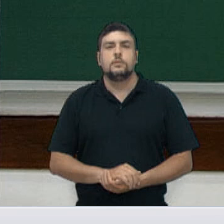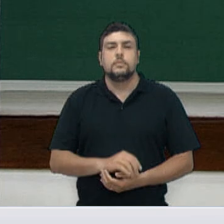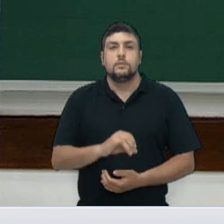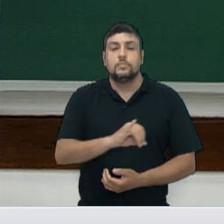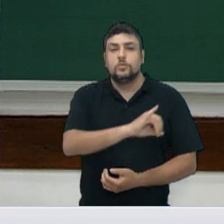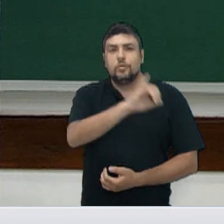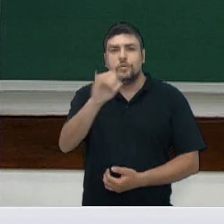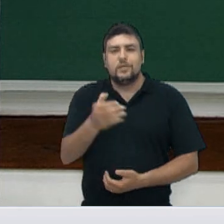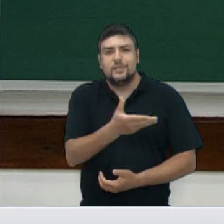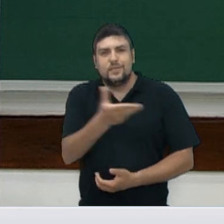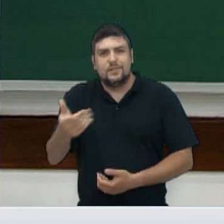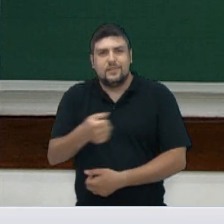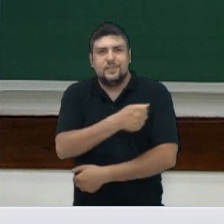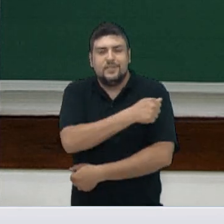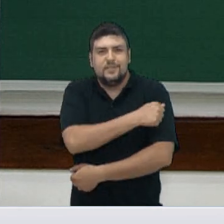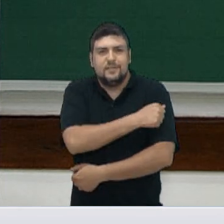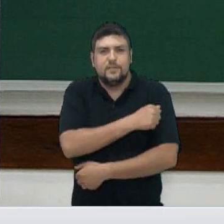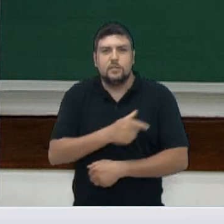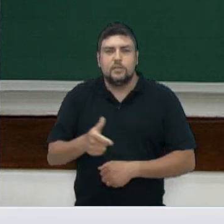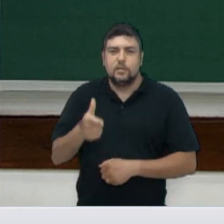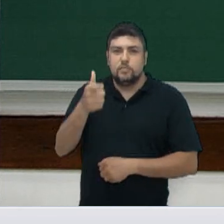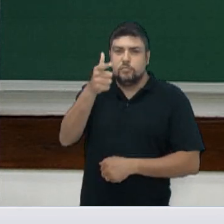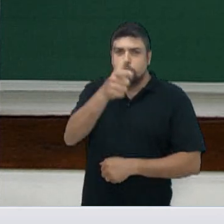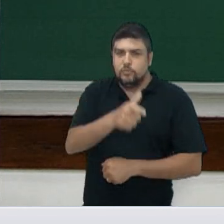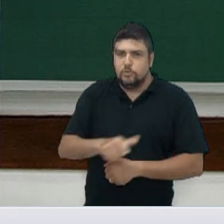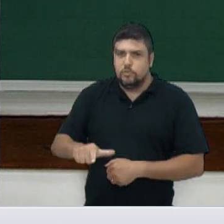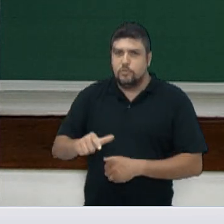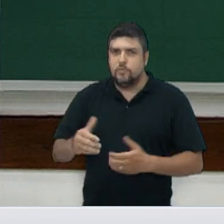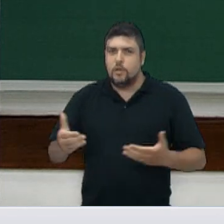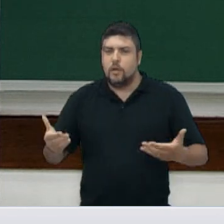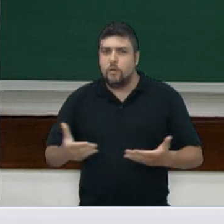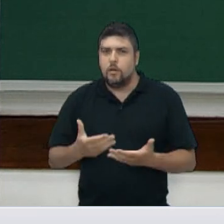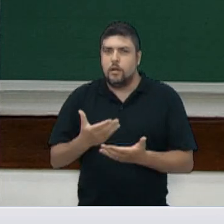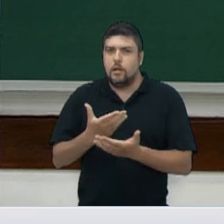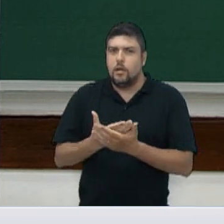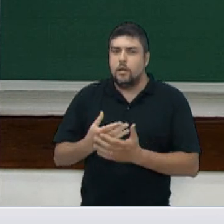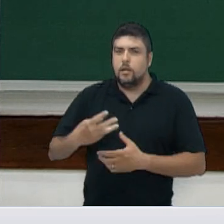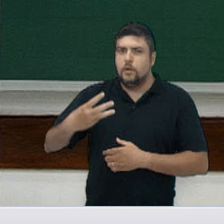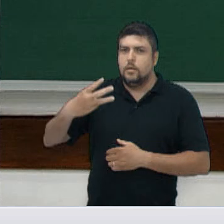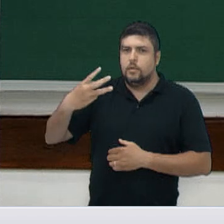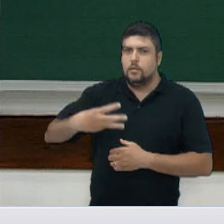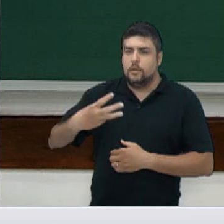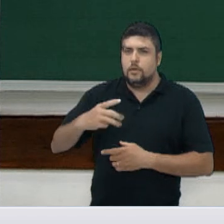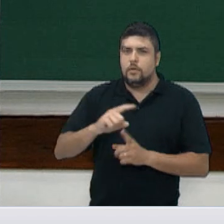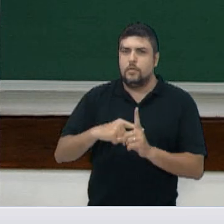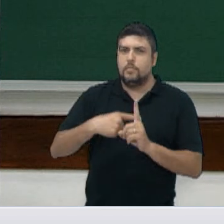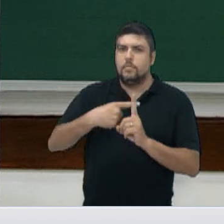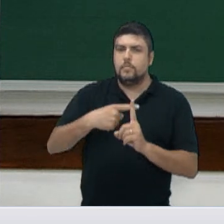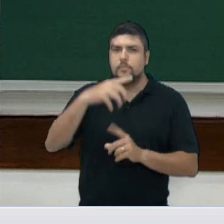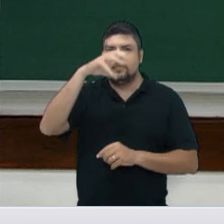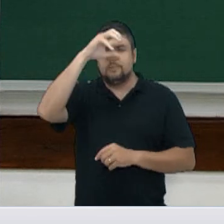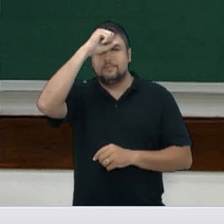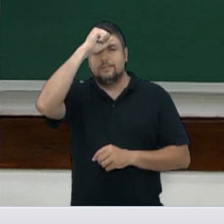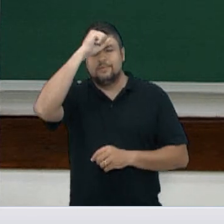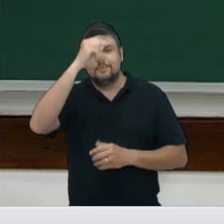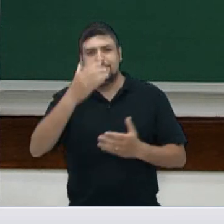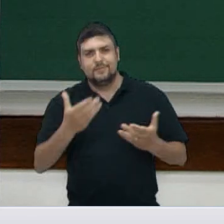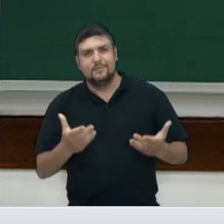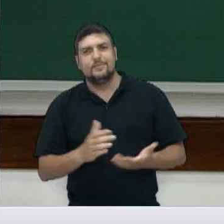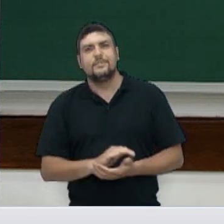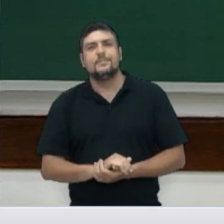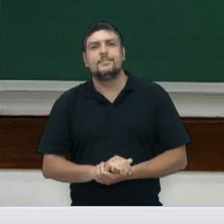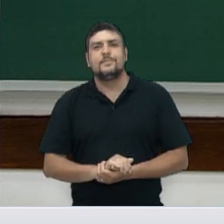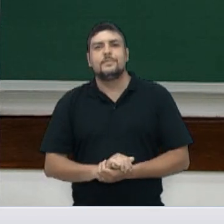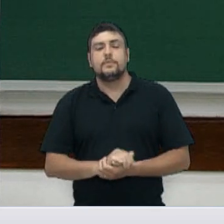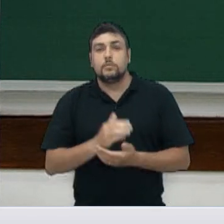Olá, queridos alunos, estamos de volta para a nossa terceira aula do Mais Aprendizagem. Vamos lá? Antes